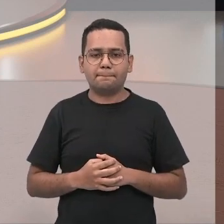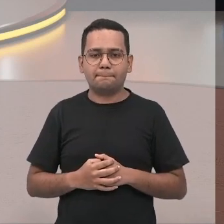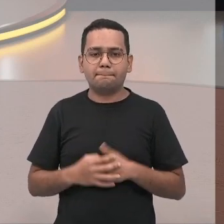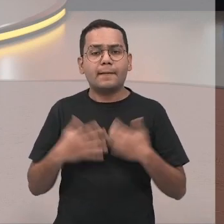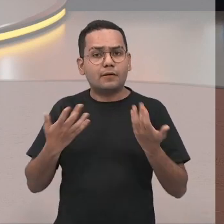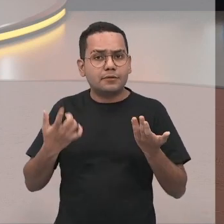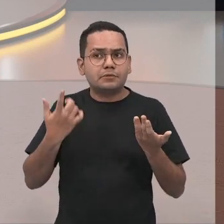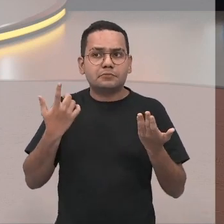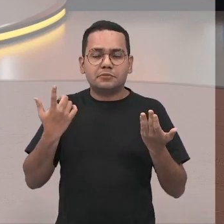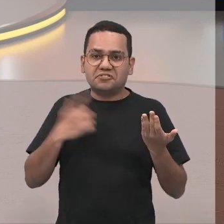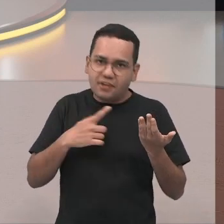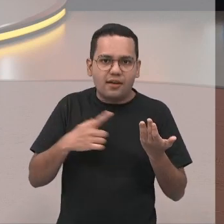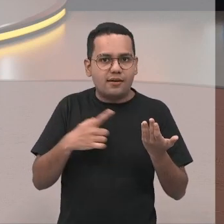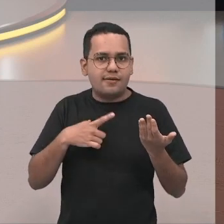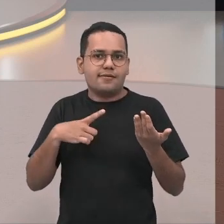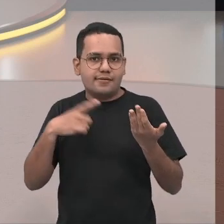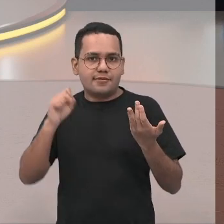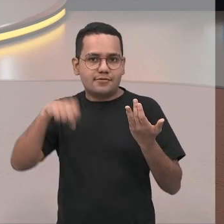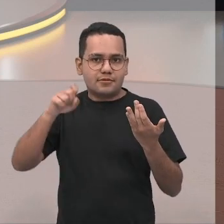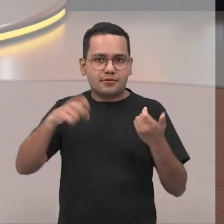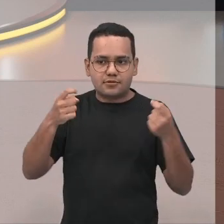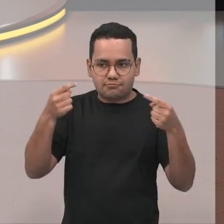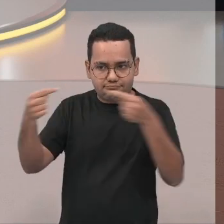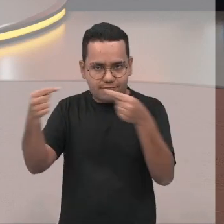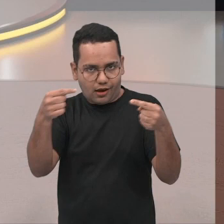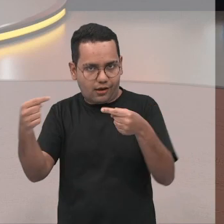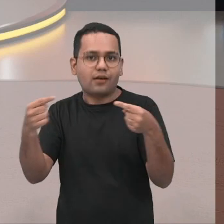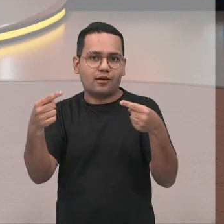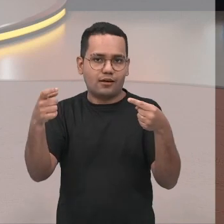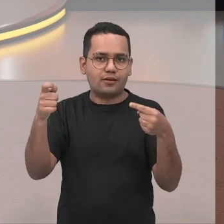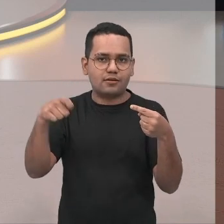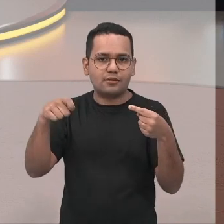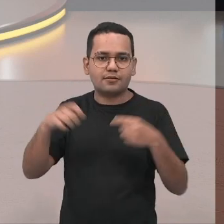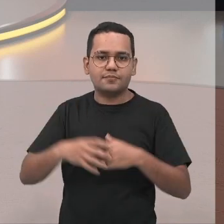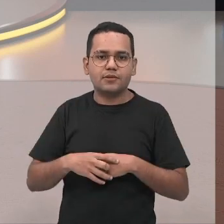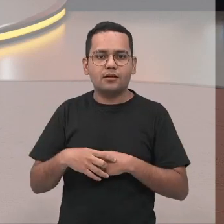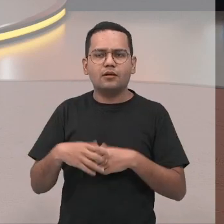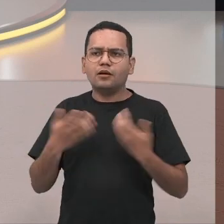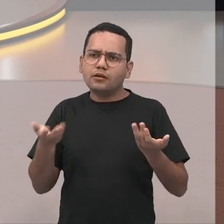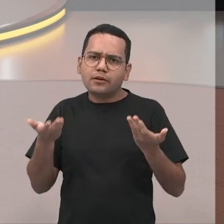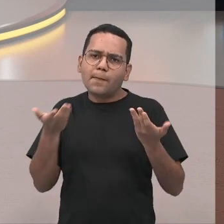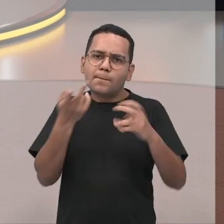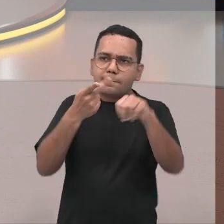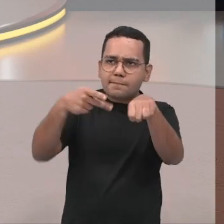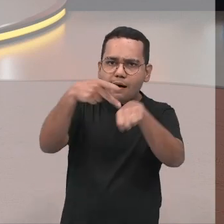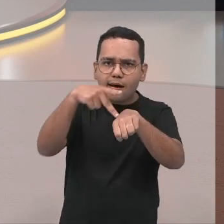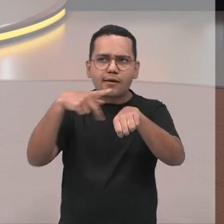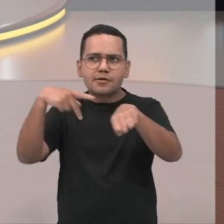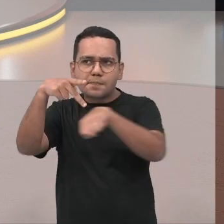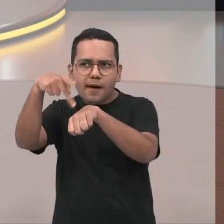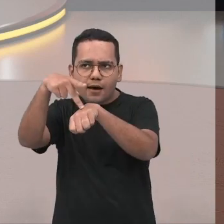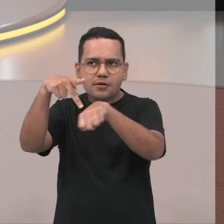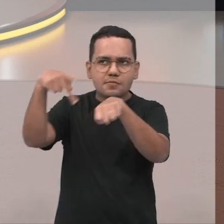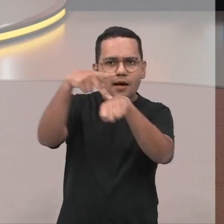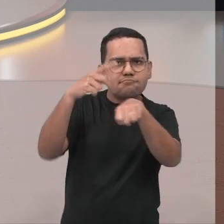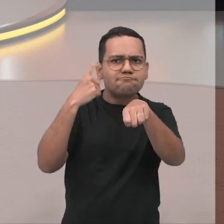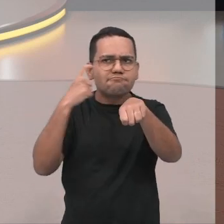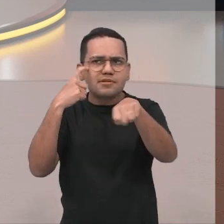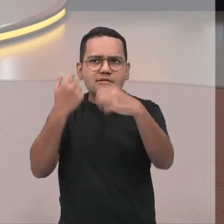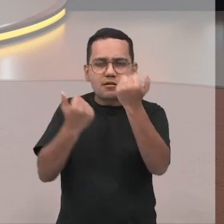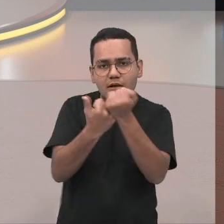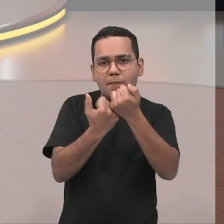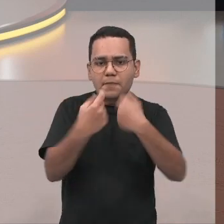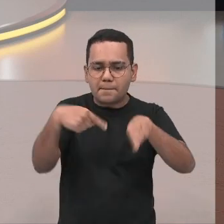inevitável, elas passaram então a se unirem em alianças uma com as outras num